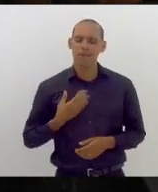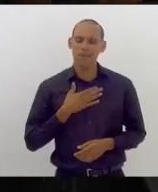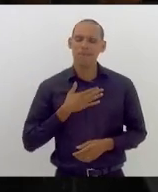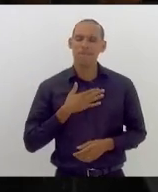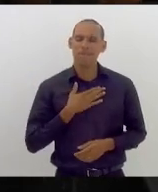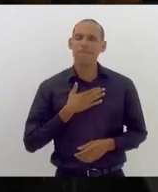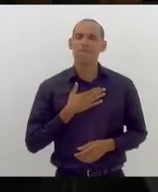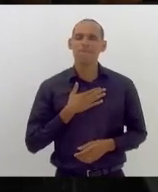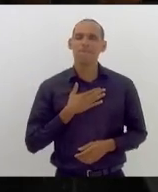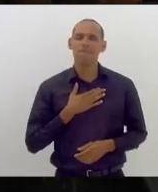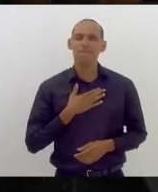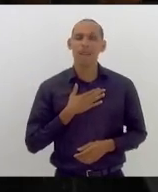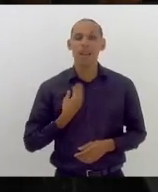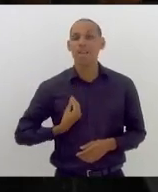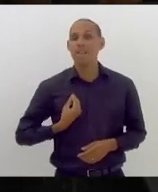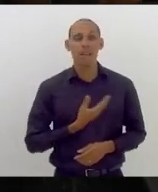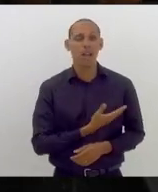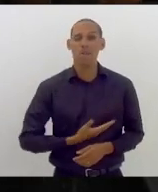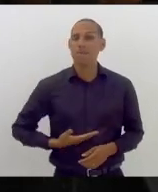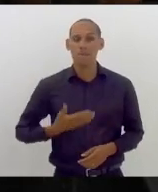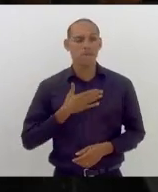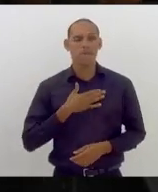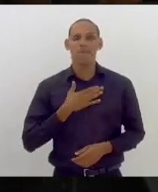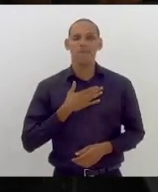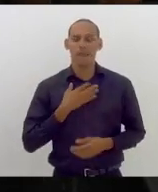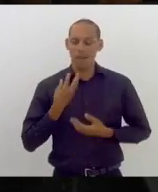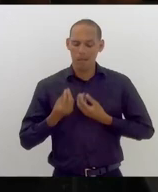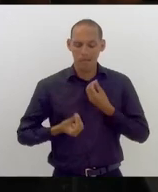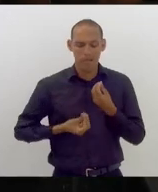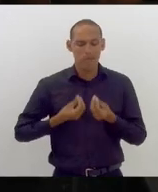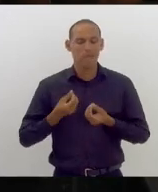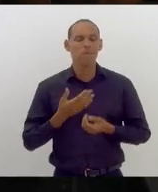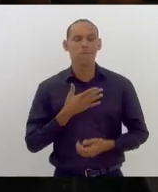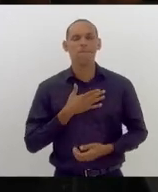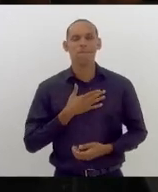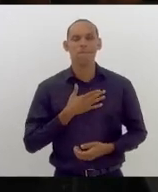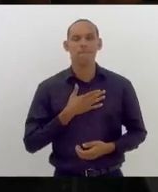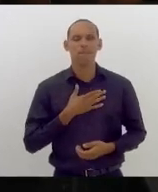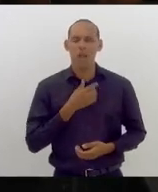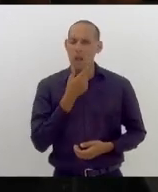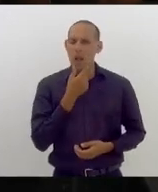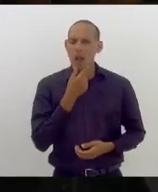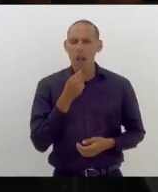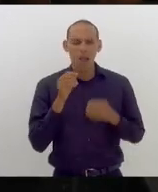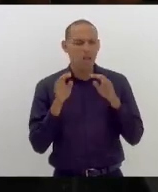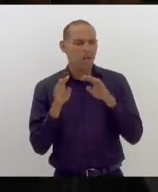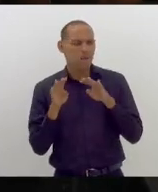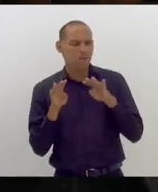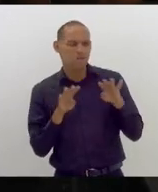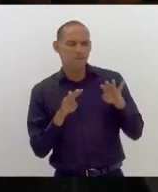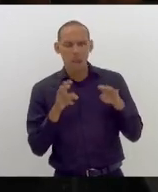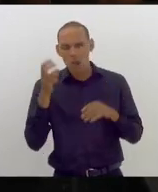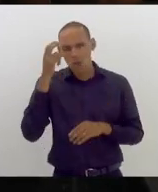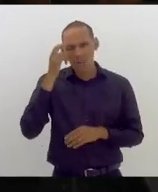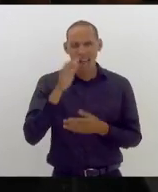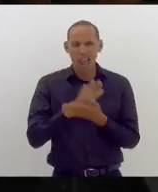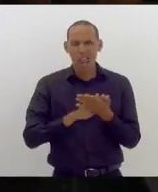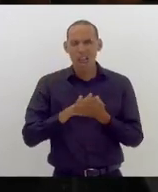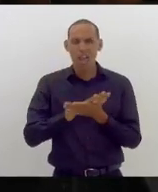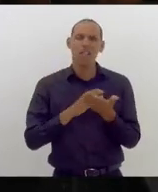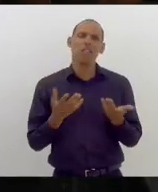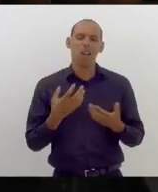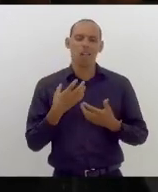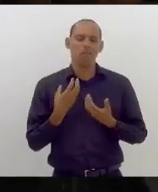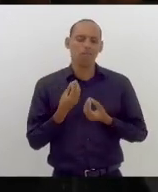vida pública, para a sensibilidade. Acho que um homem que não olha a cultura, não olha a sensibilidade das